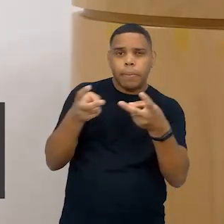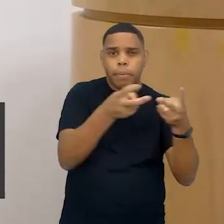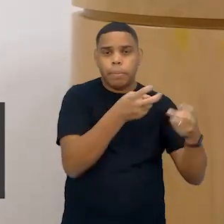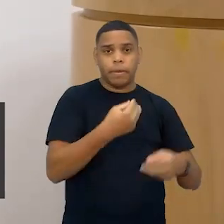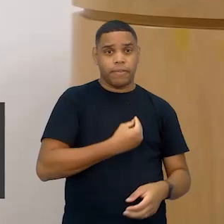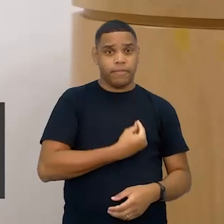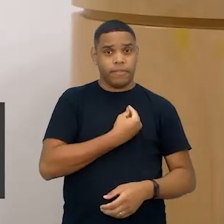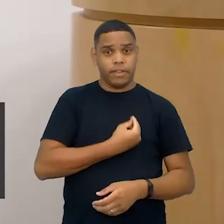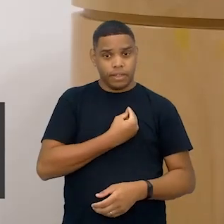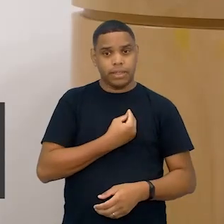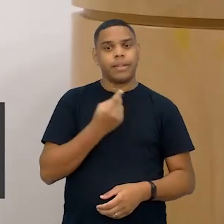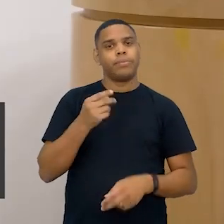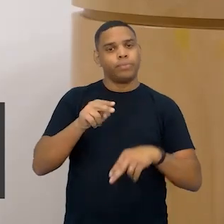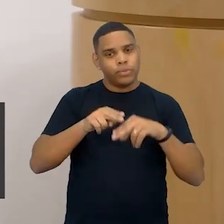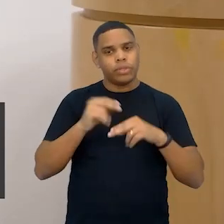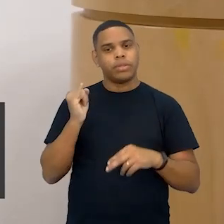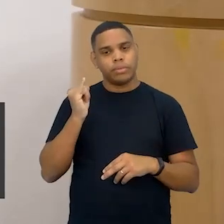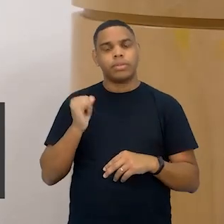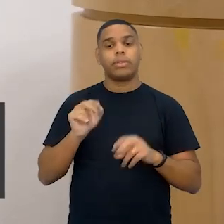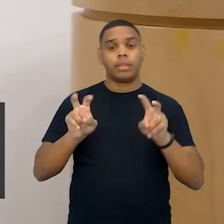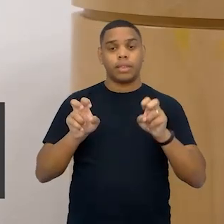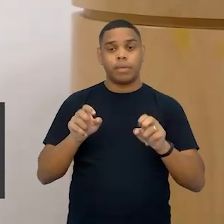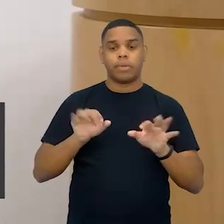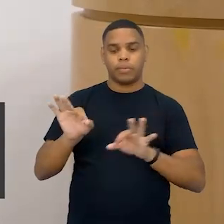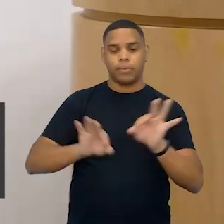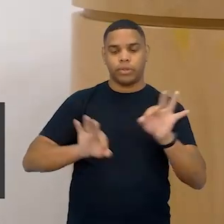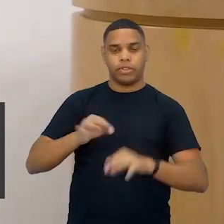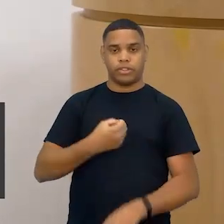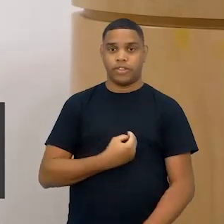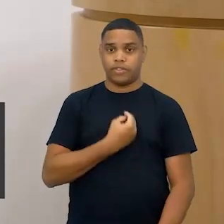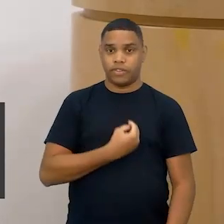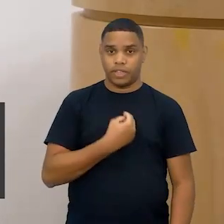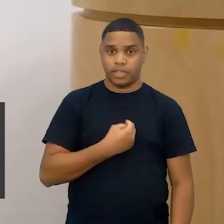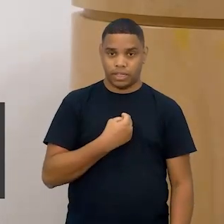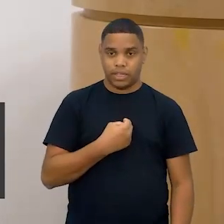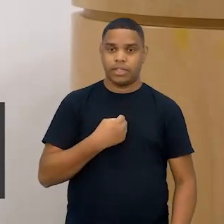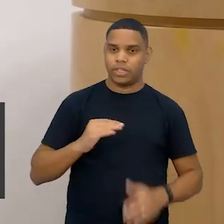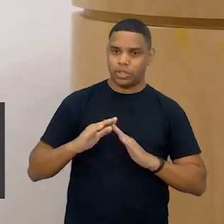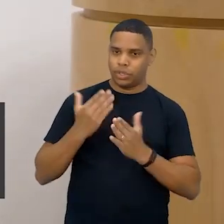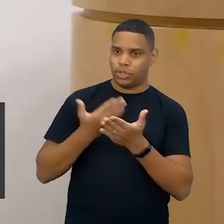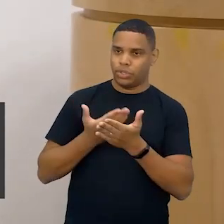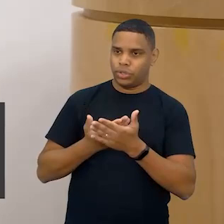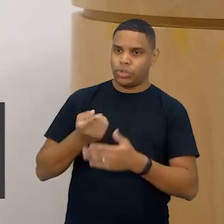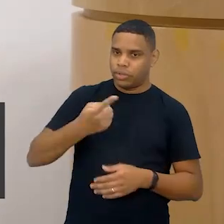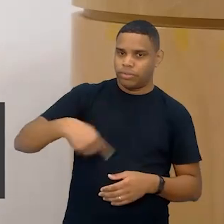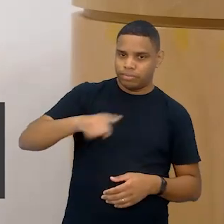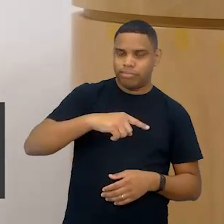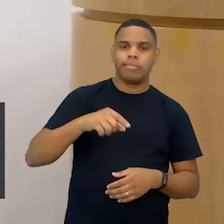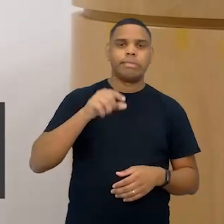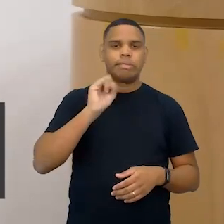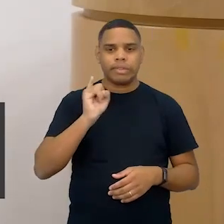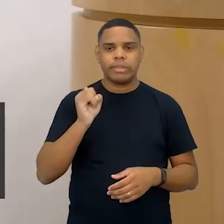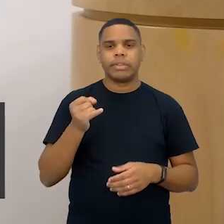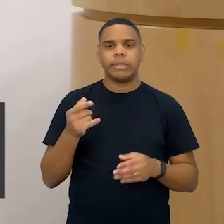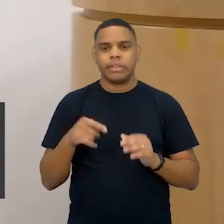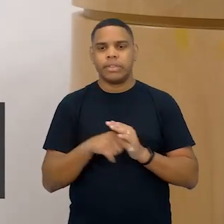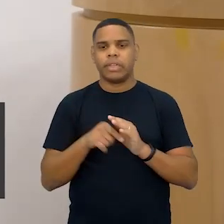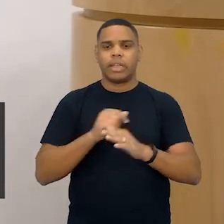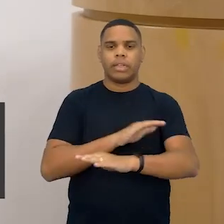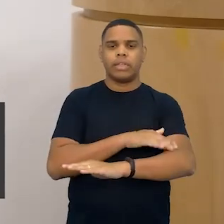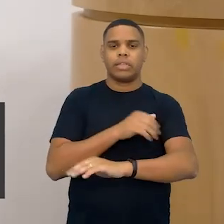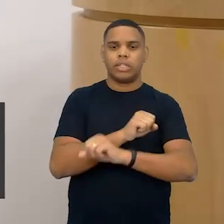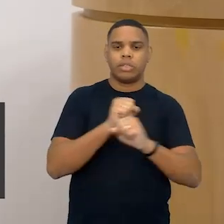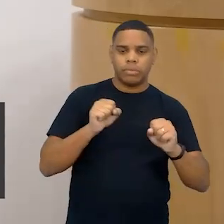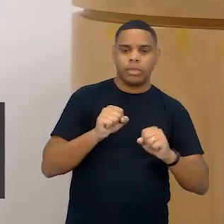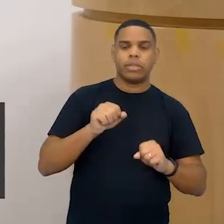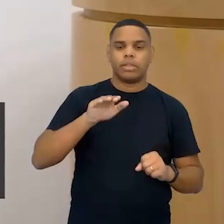vida, que é por isso que a gente tem um componente chamado projeto de vida nas nossas escolas, independente se é de tempo